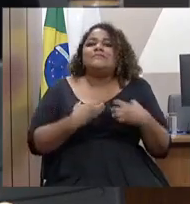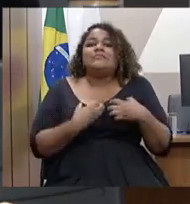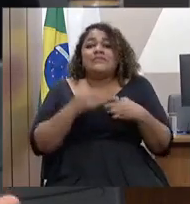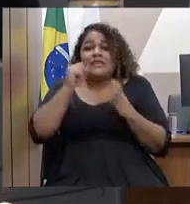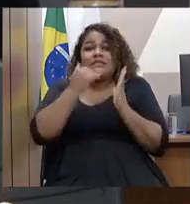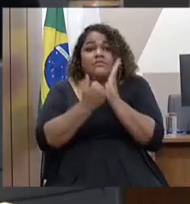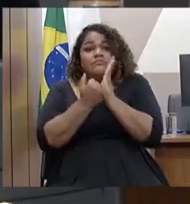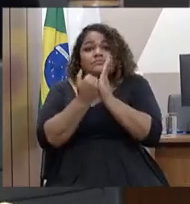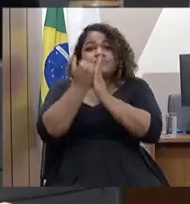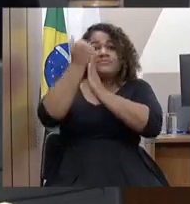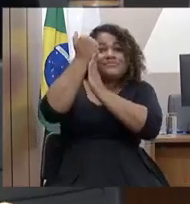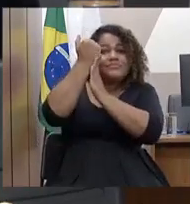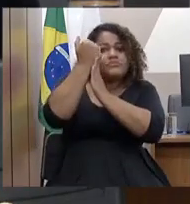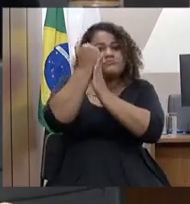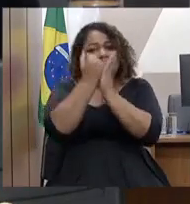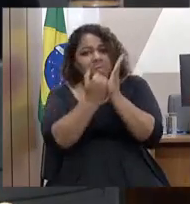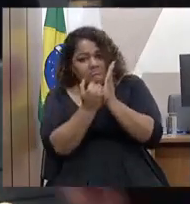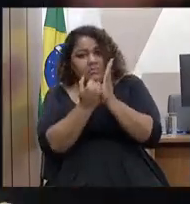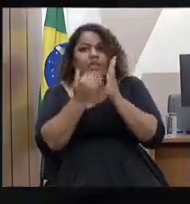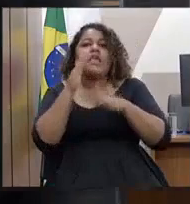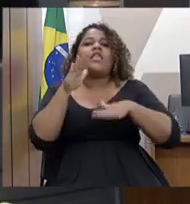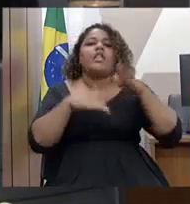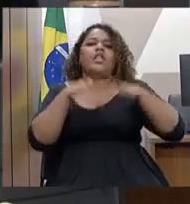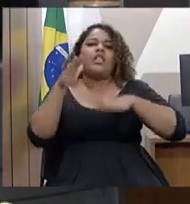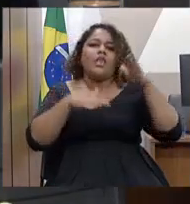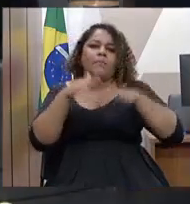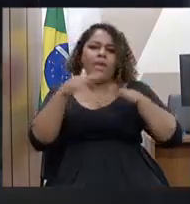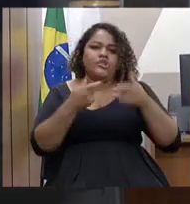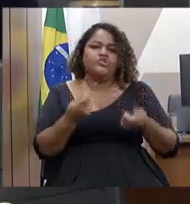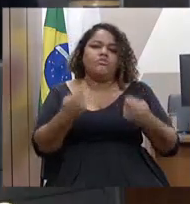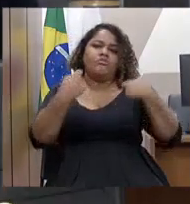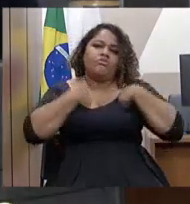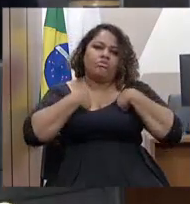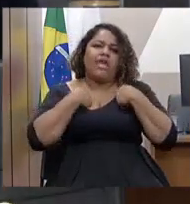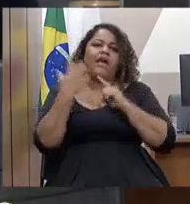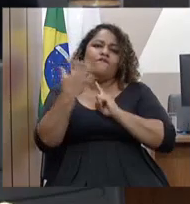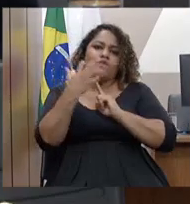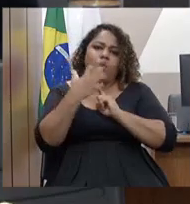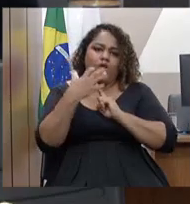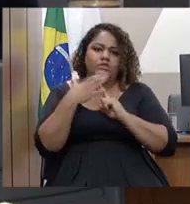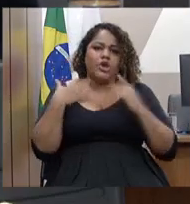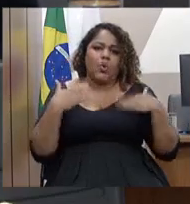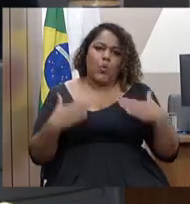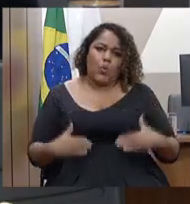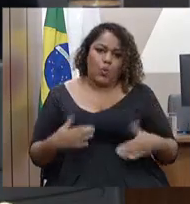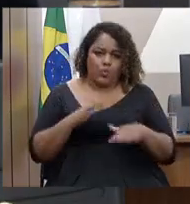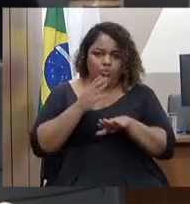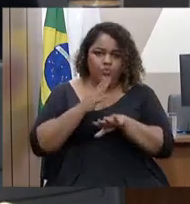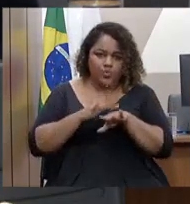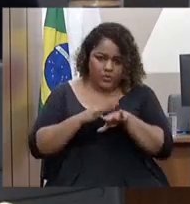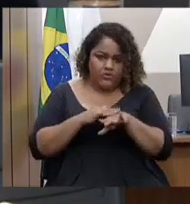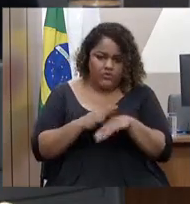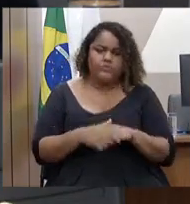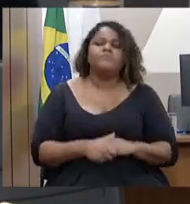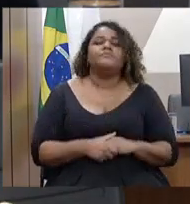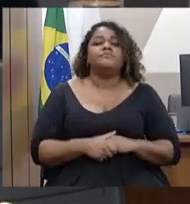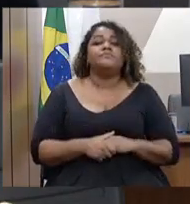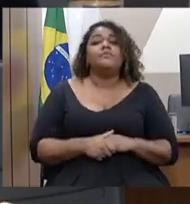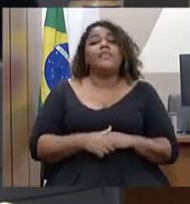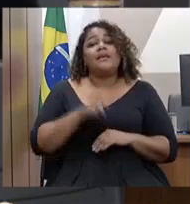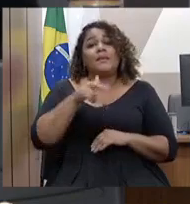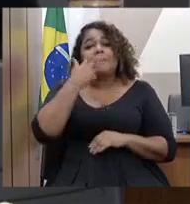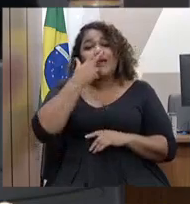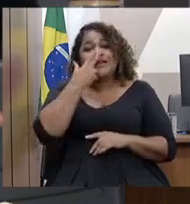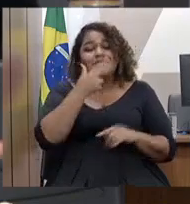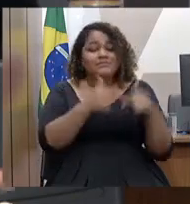maior ou menor né então nós temos que a psicopatologia do trabalho enfatiza centralidade do trabalho na vida dos